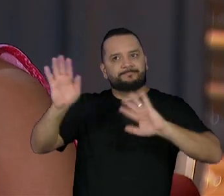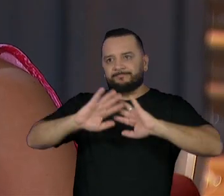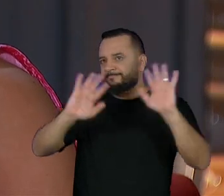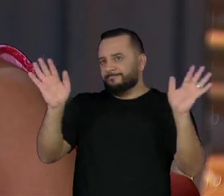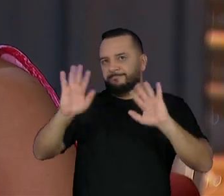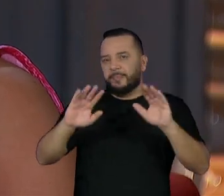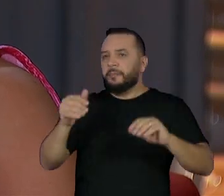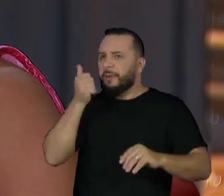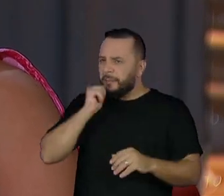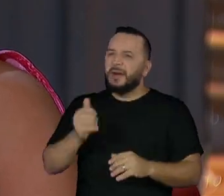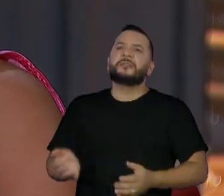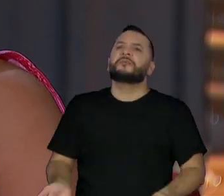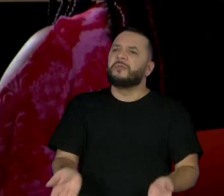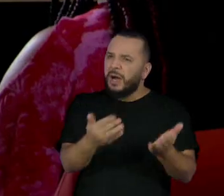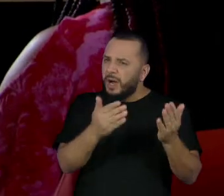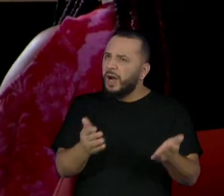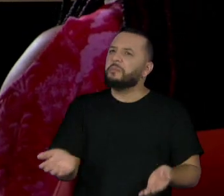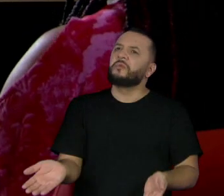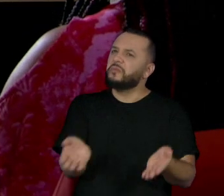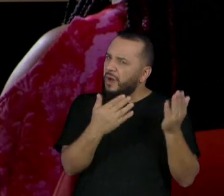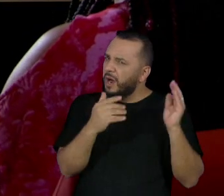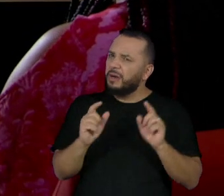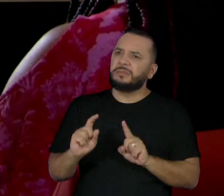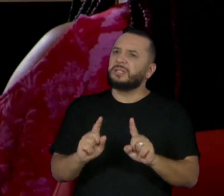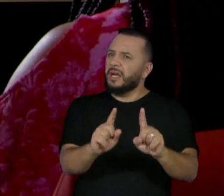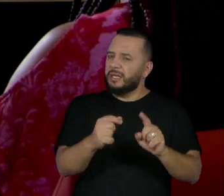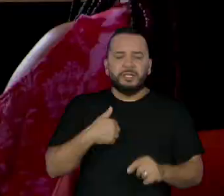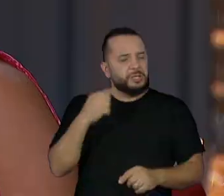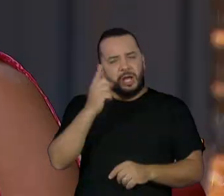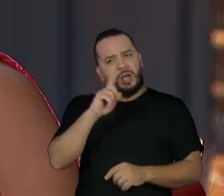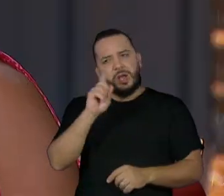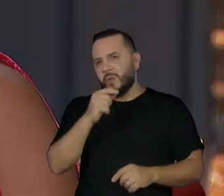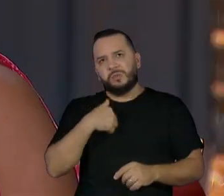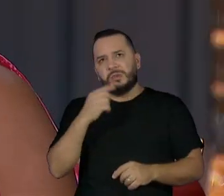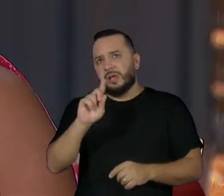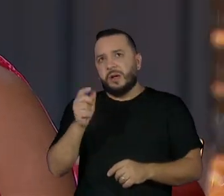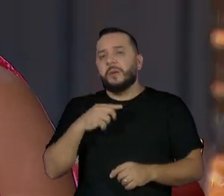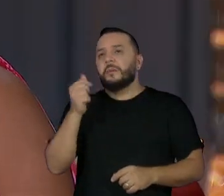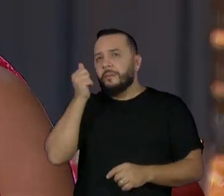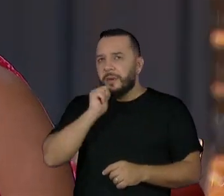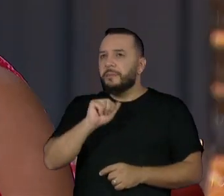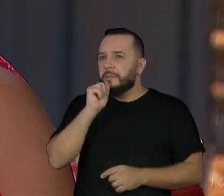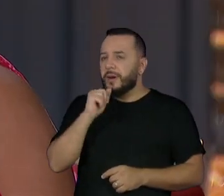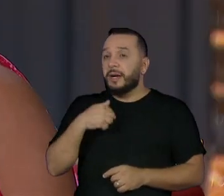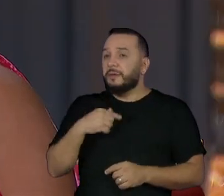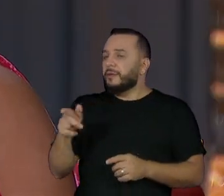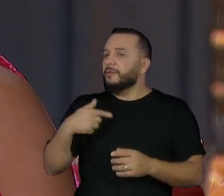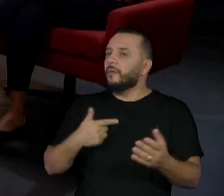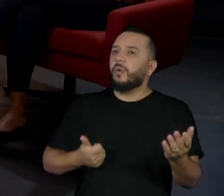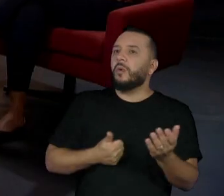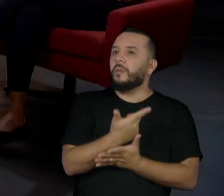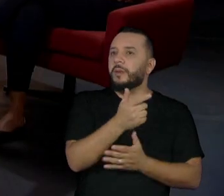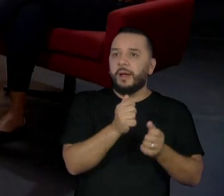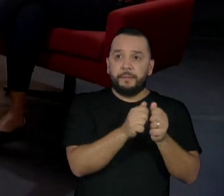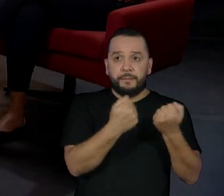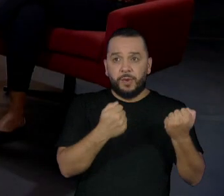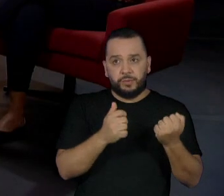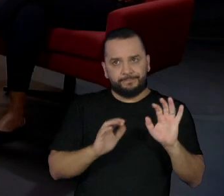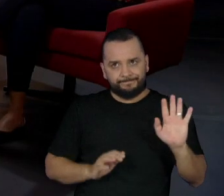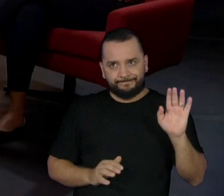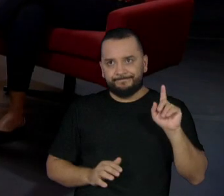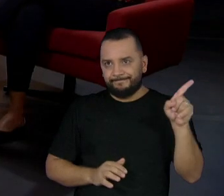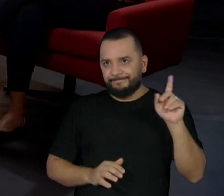minha mãe falou assim, não, Tamires, vamos, sai. Eu falei, eu não vou sair de casa nunca mais. A minha mãe, ela falou assim, eu vou comprar pão.